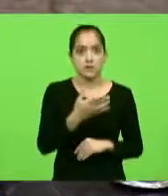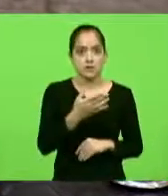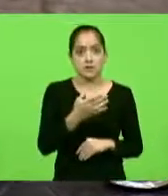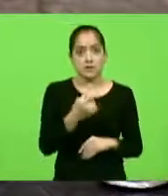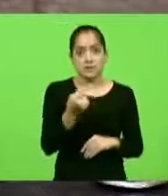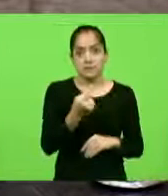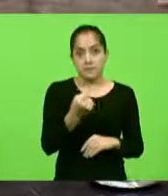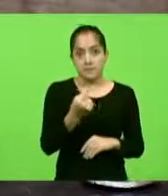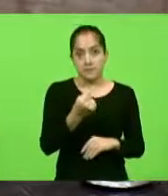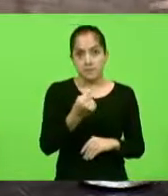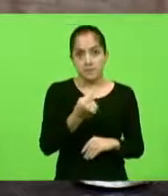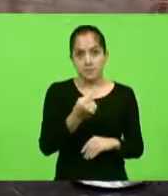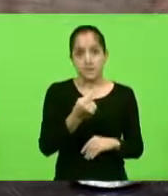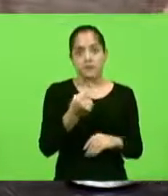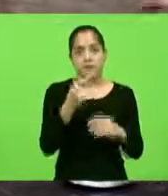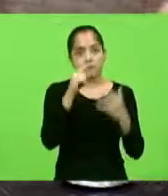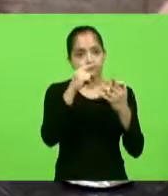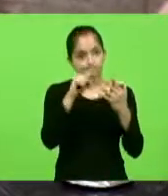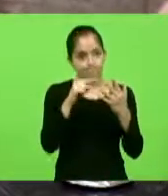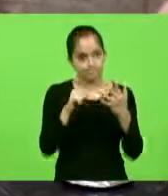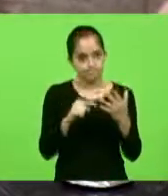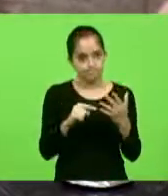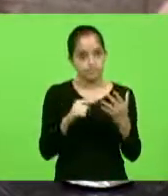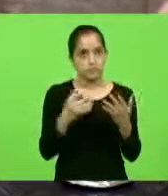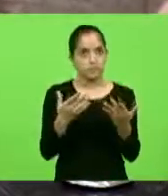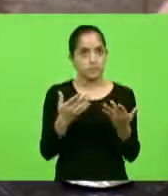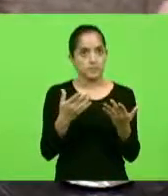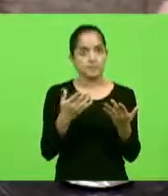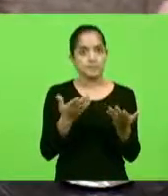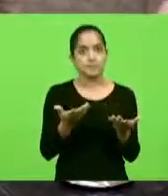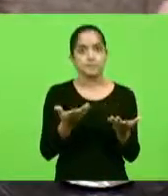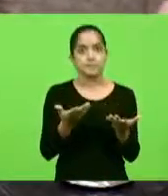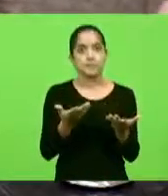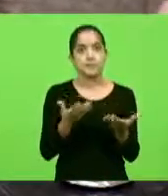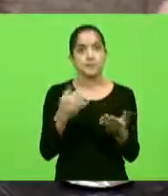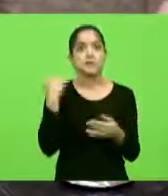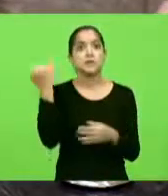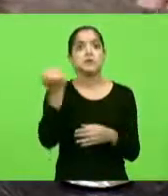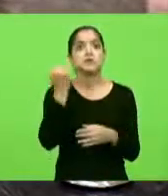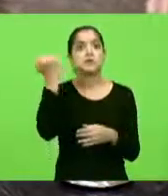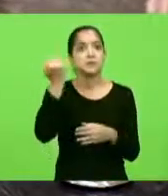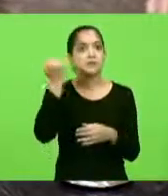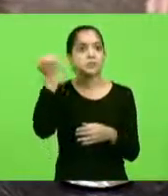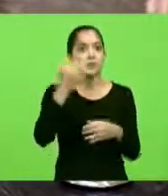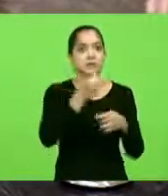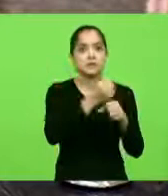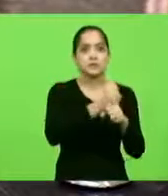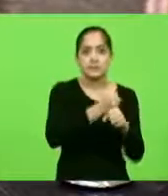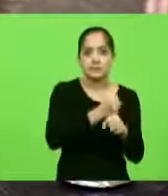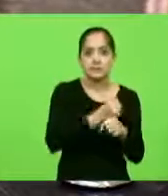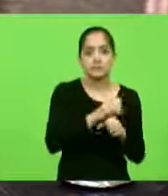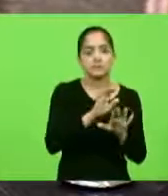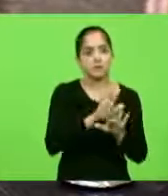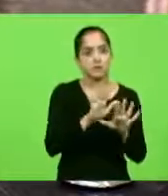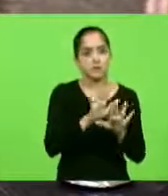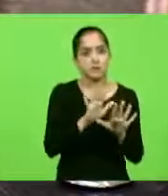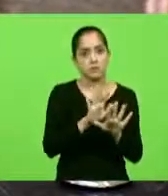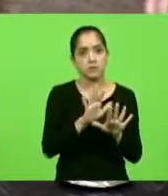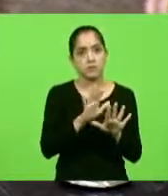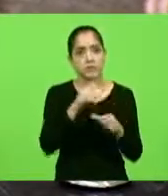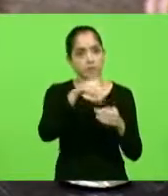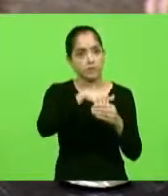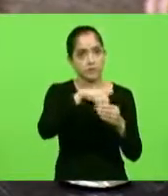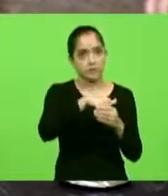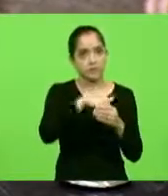que colocar algumas premissas aqui. Nós não estamos falando sobre a importância dessas obras. Não é isso que está em votação aqui,